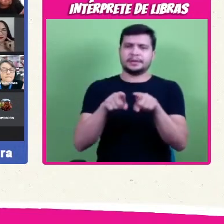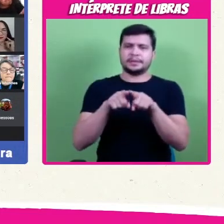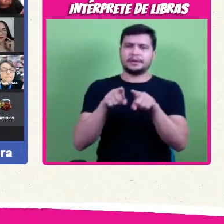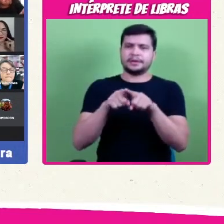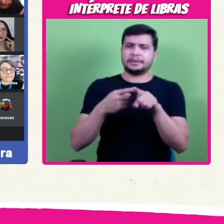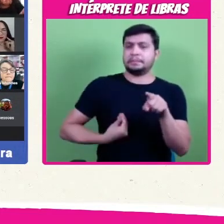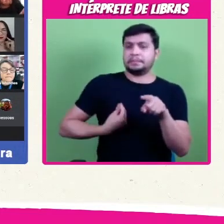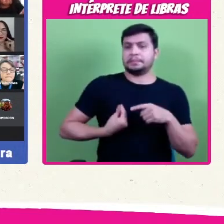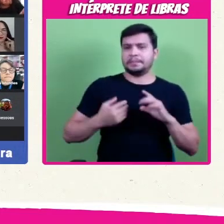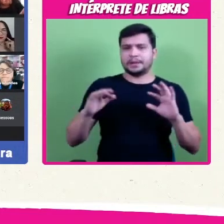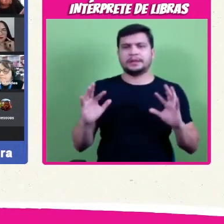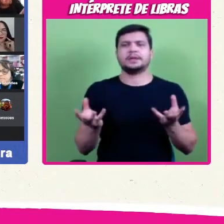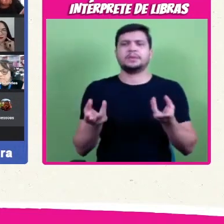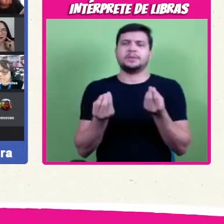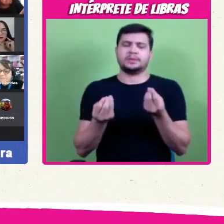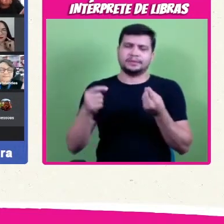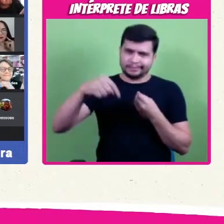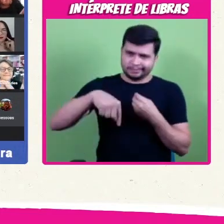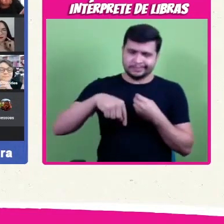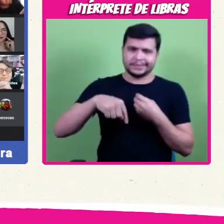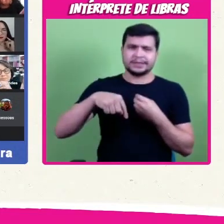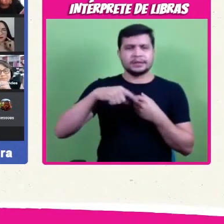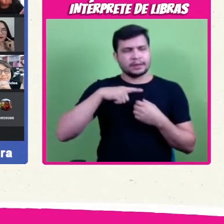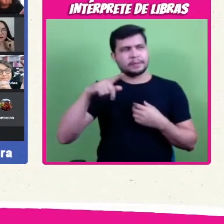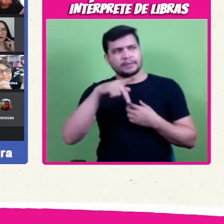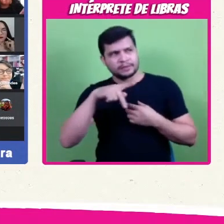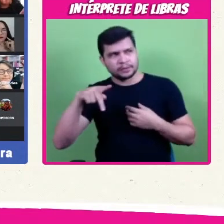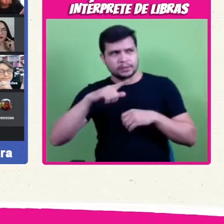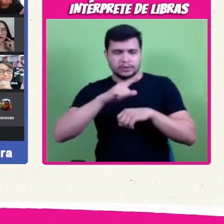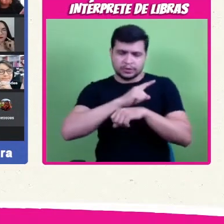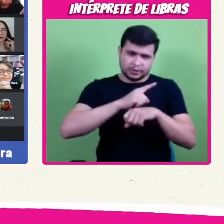acompanham na região, dos professores e gestores escolares,